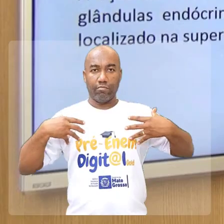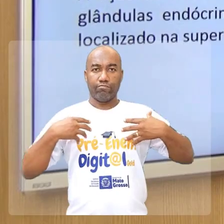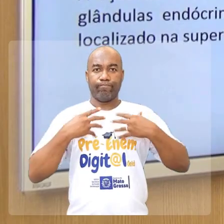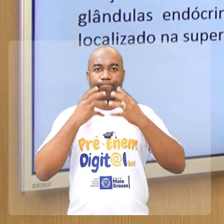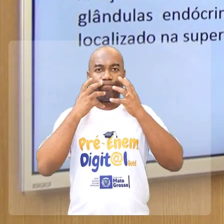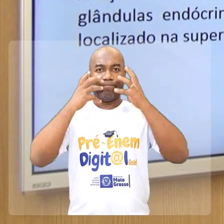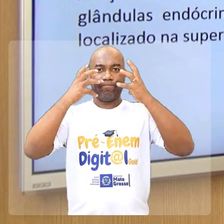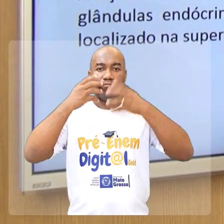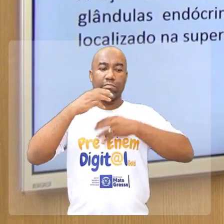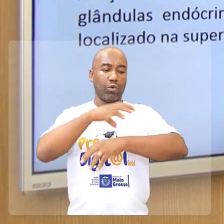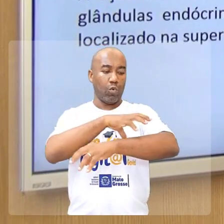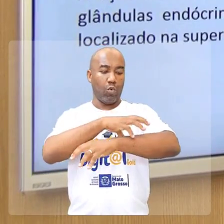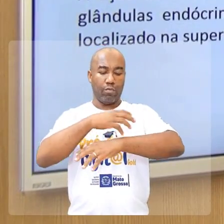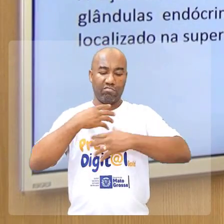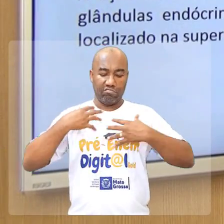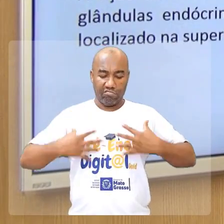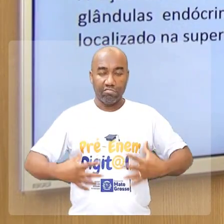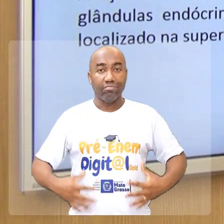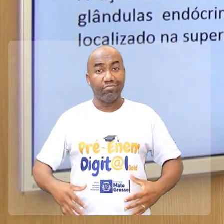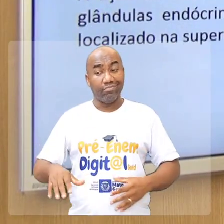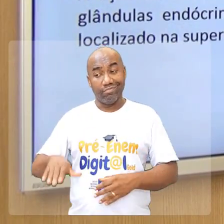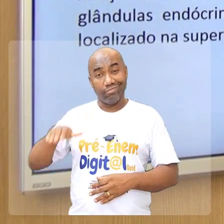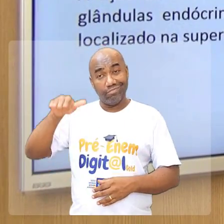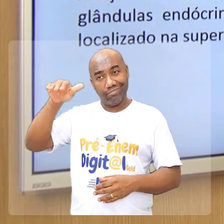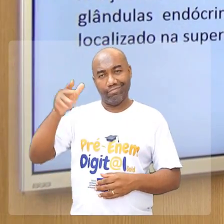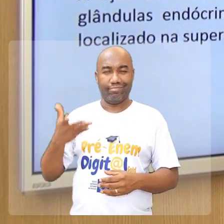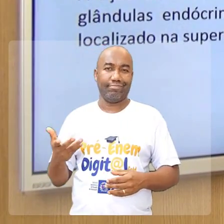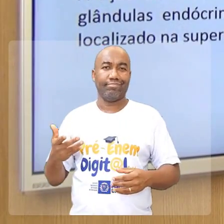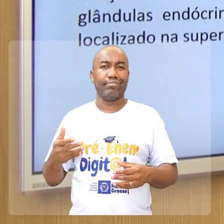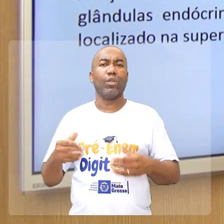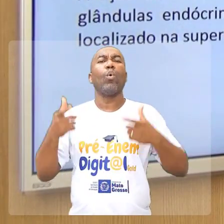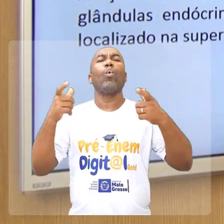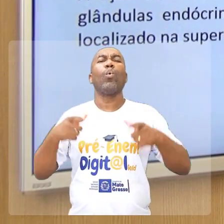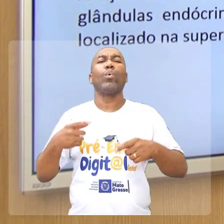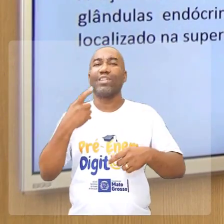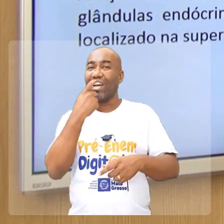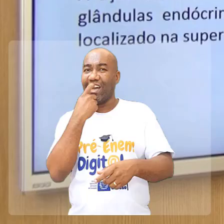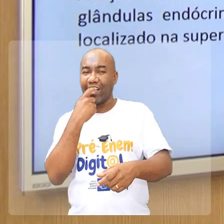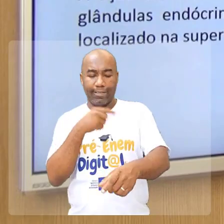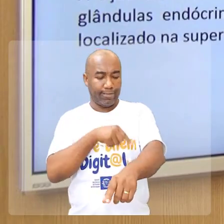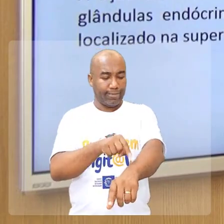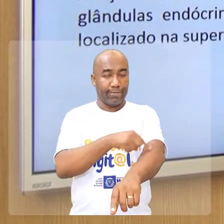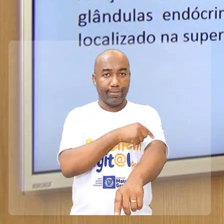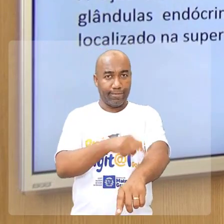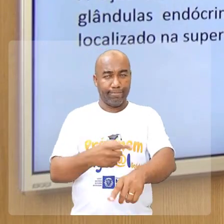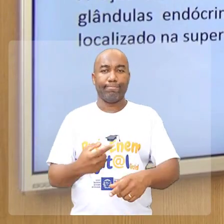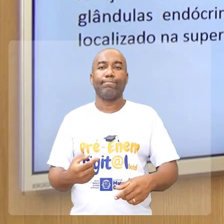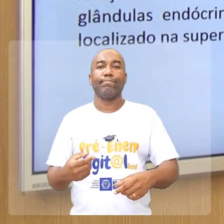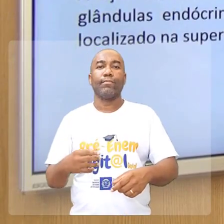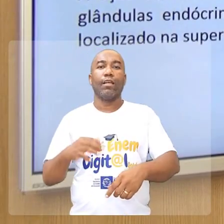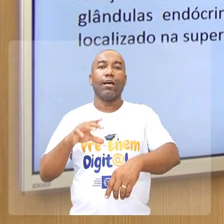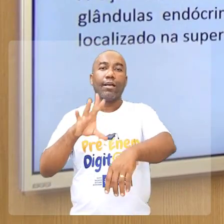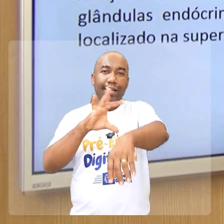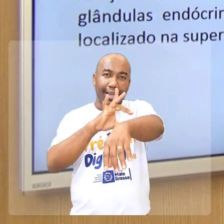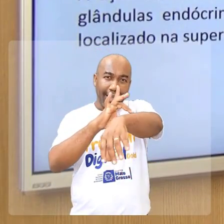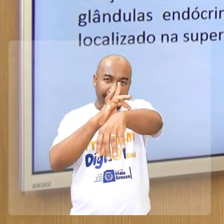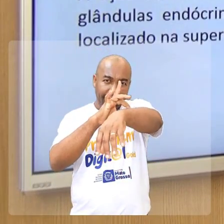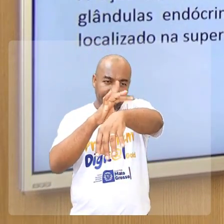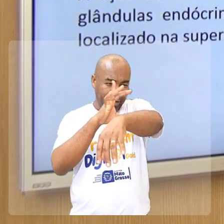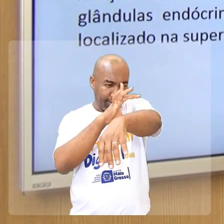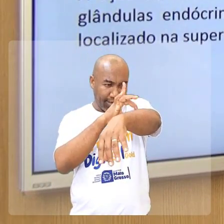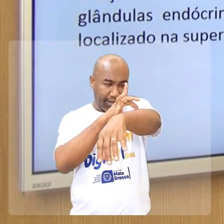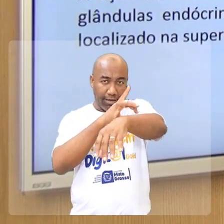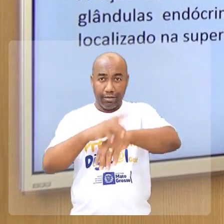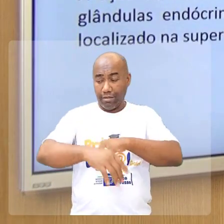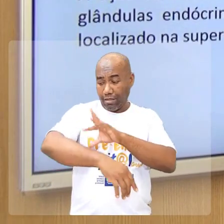desenvolvimento. Onde é que ele age? Ele age nos ossos, ele age nos músculos. E tem pessoas que às